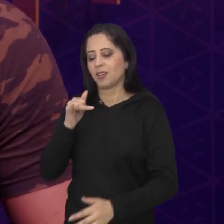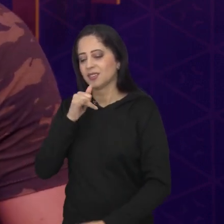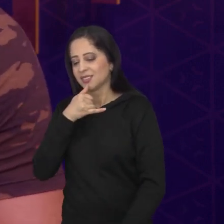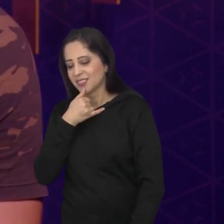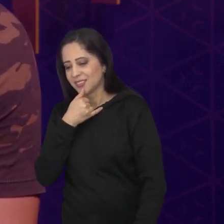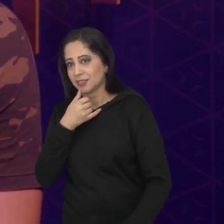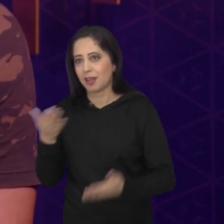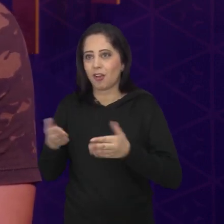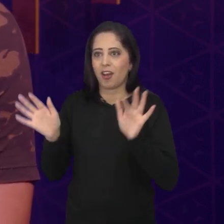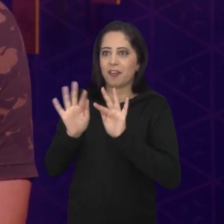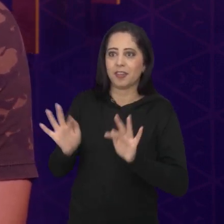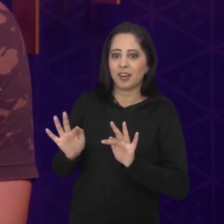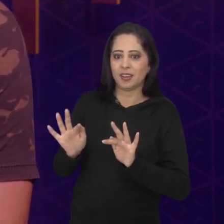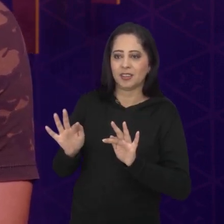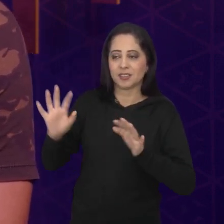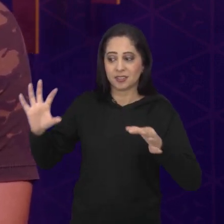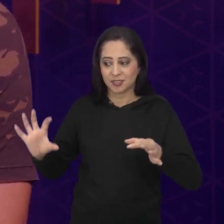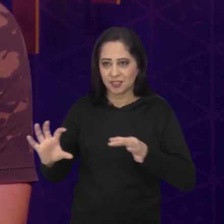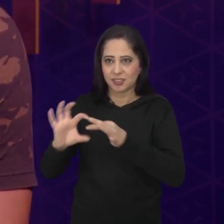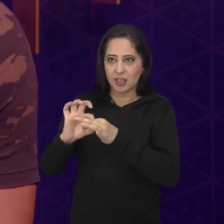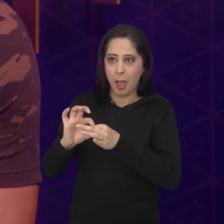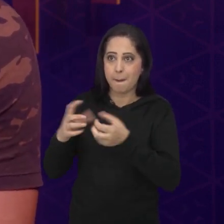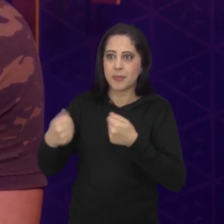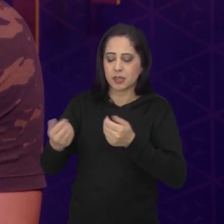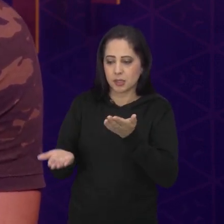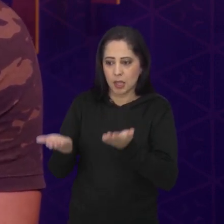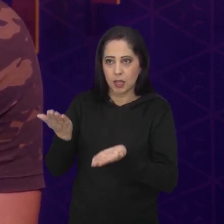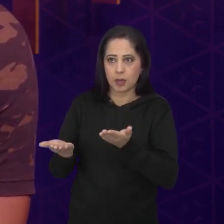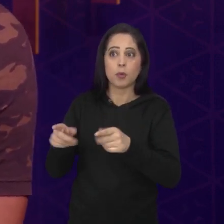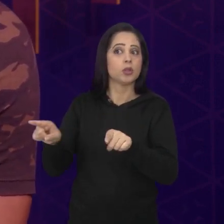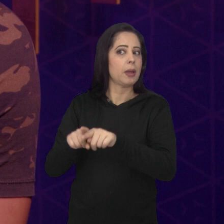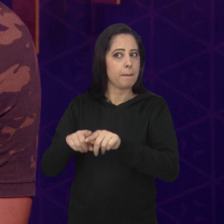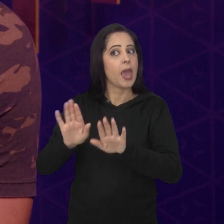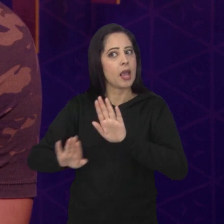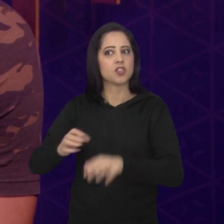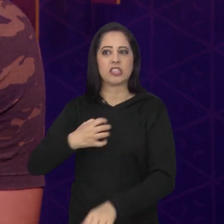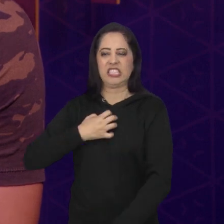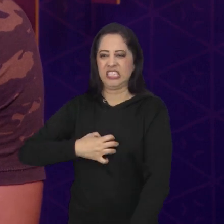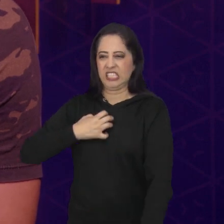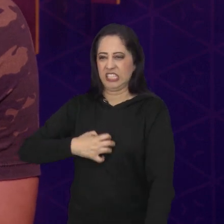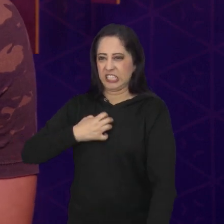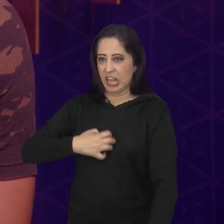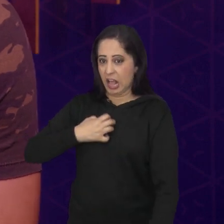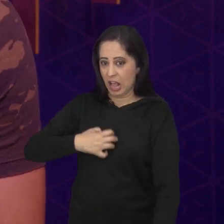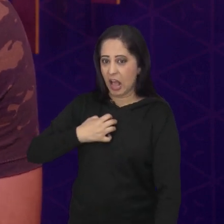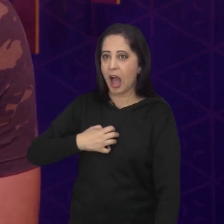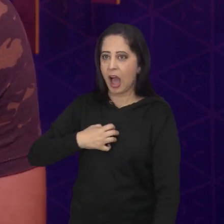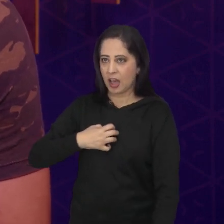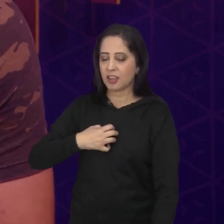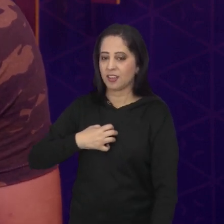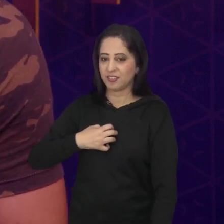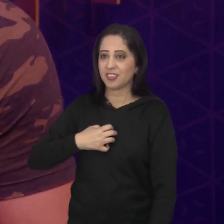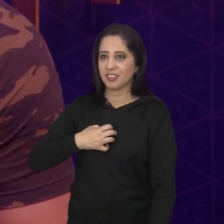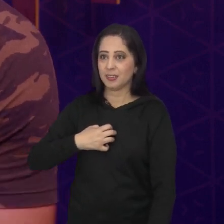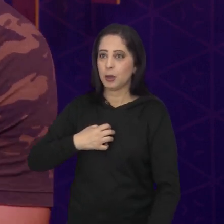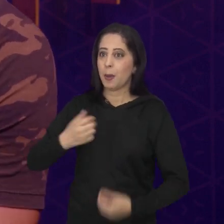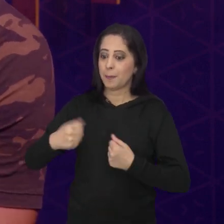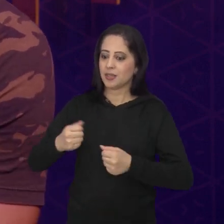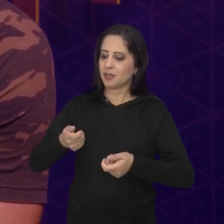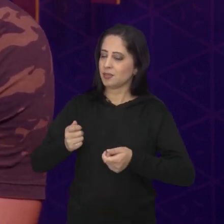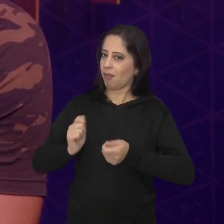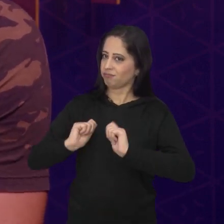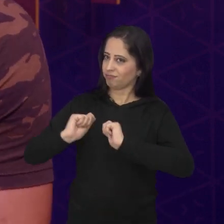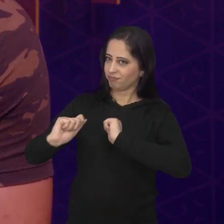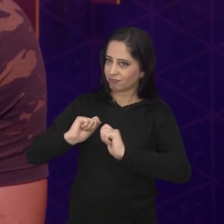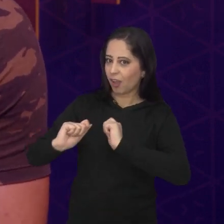aprender com o seu lado da tristeza, e muitas vezes a raiva também é importante em algum momento de